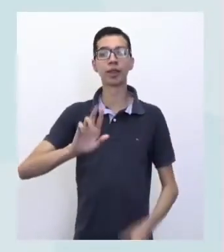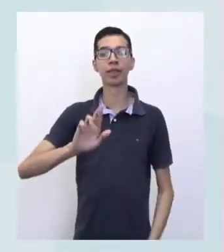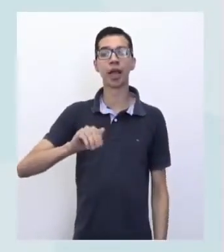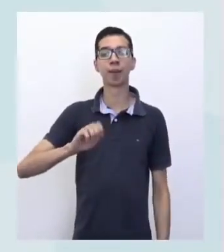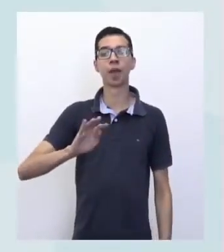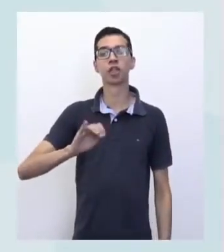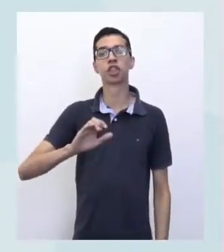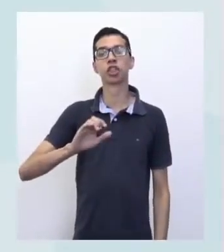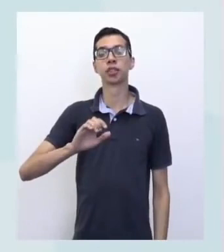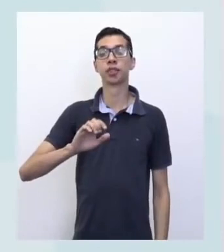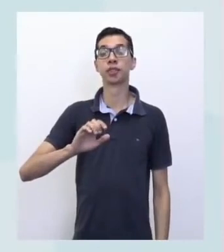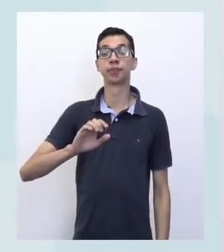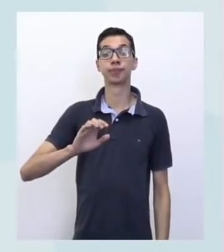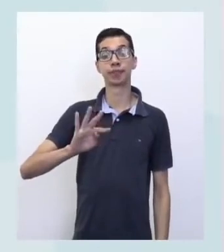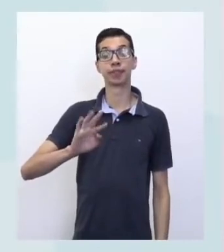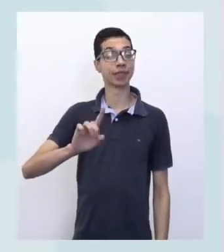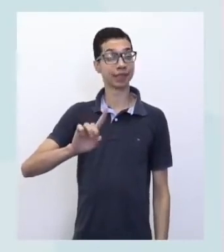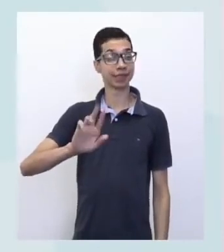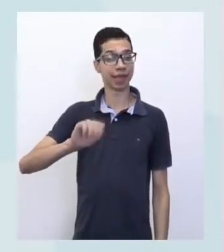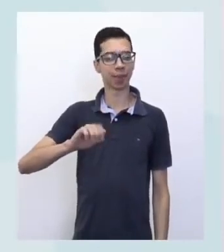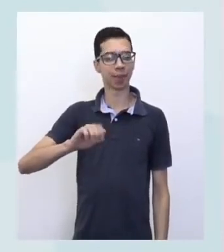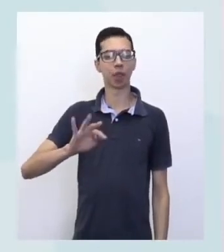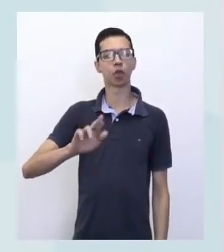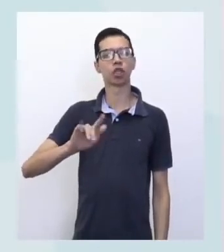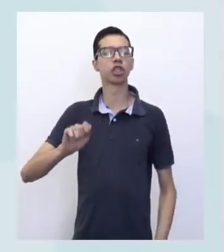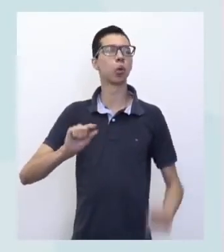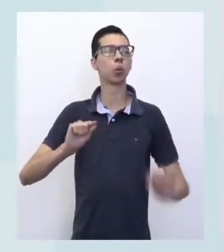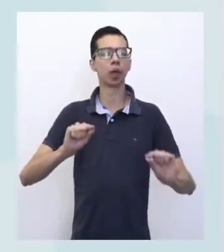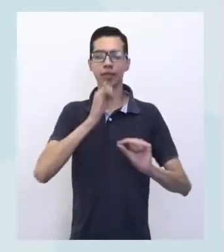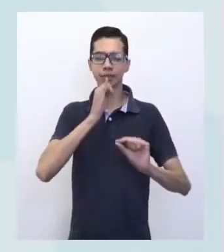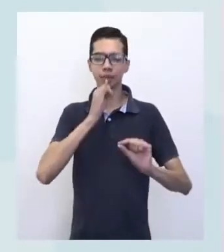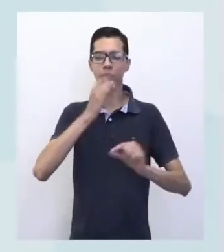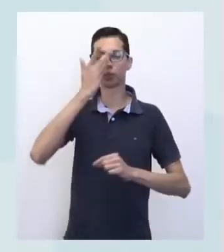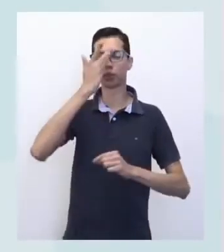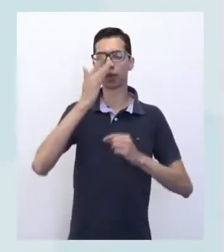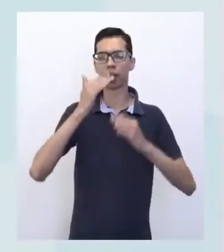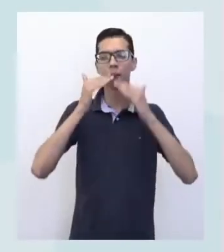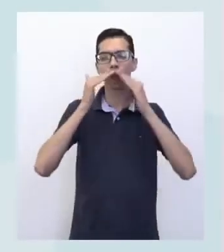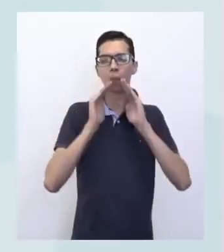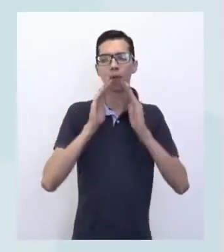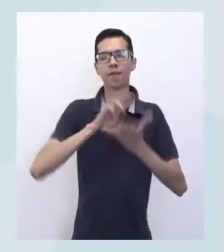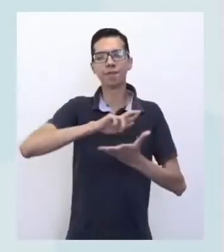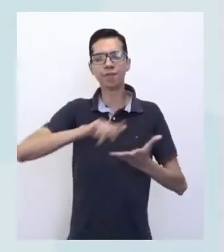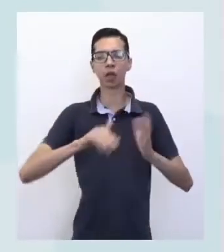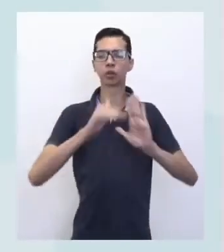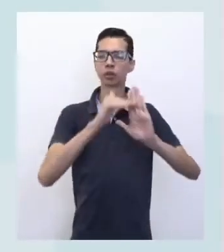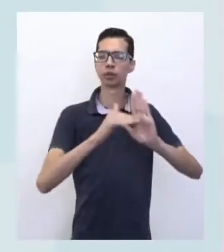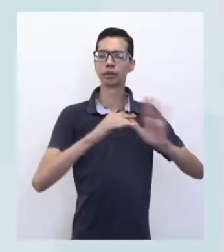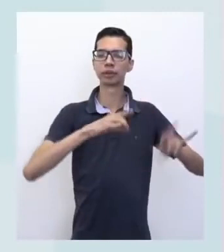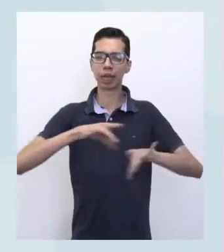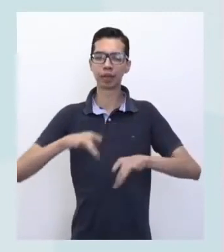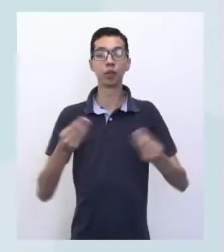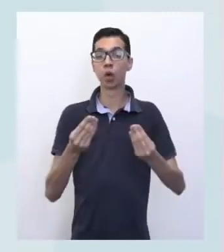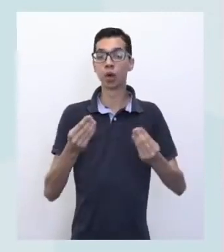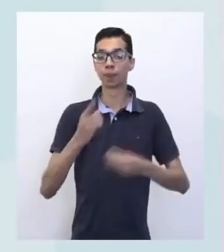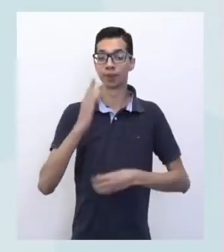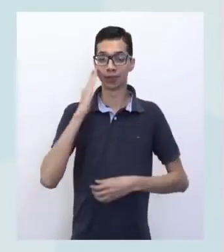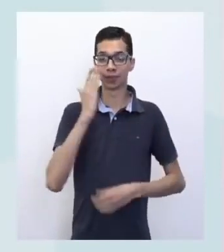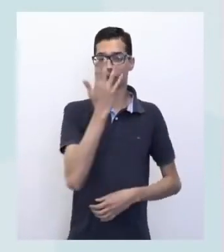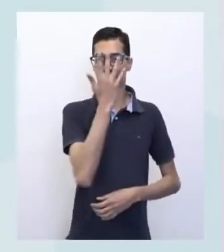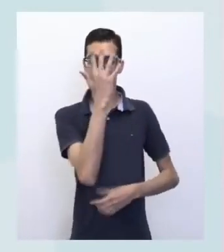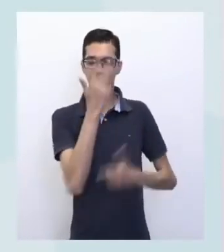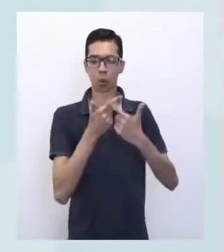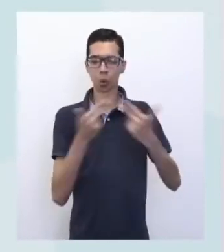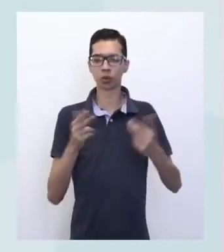Atores utilizando-se de máscaras. 2. Formas animadas, bonecos. Ou 3. Teatro de sombra. Então, a hora que eu pedir para